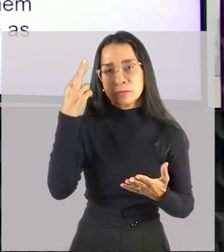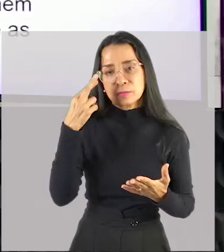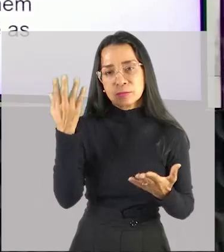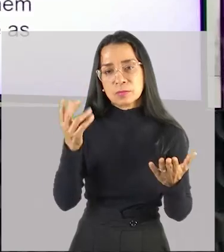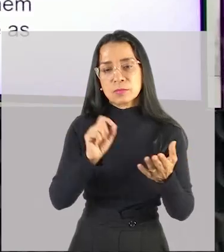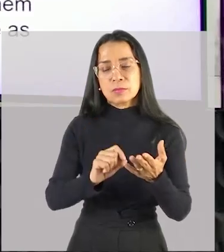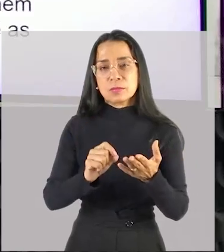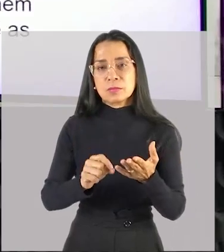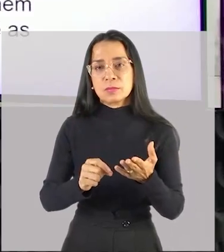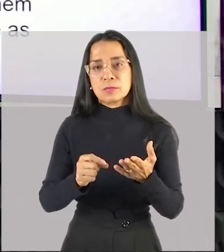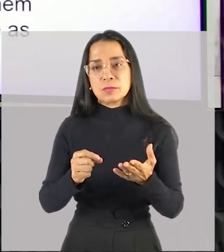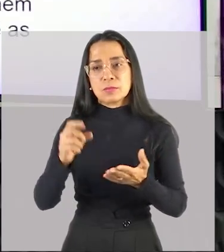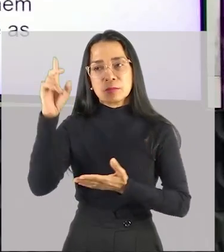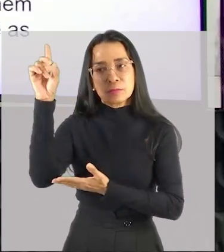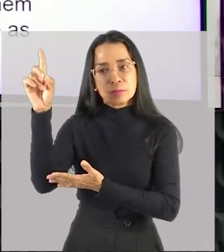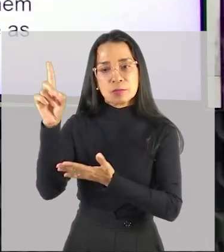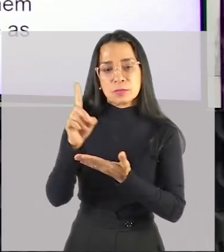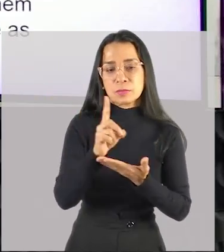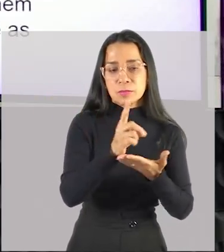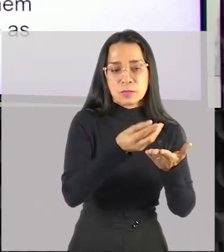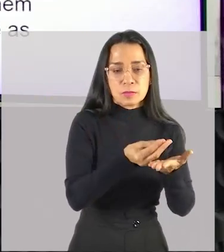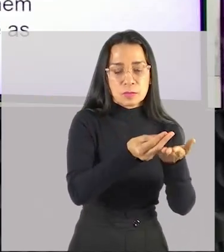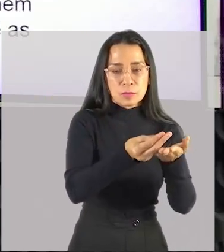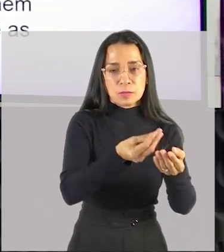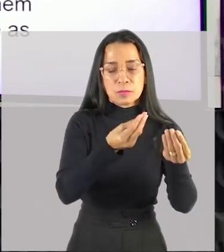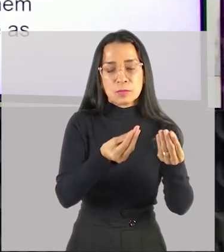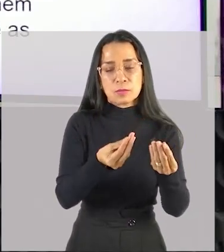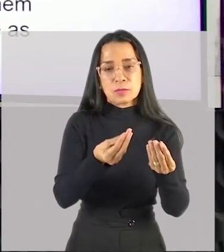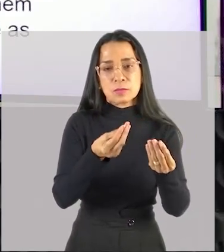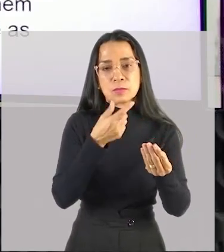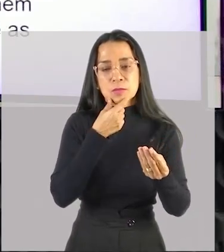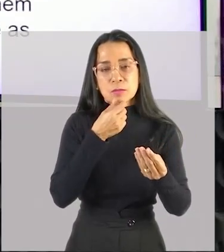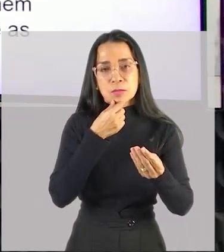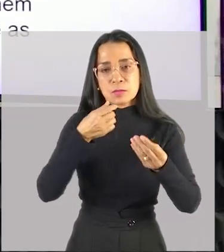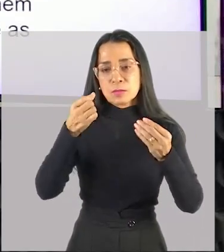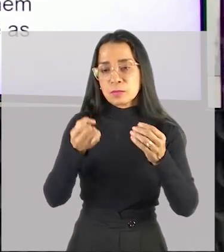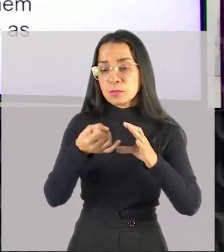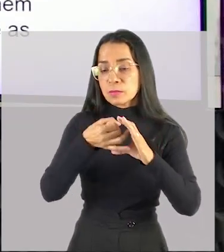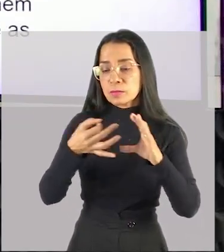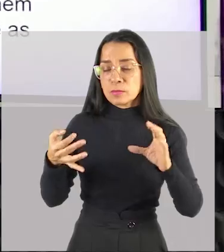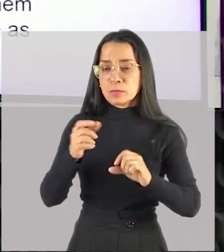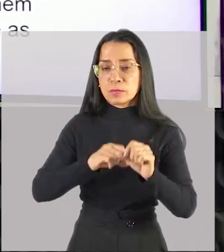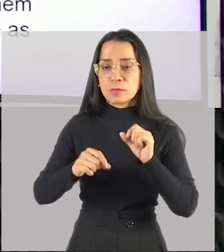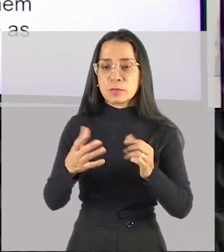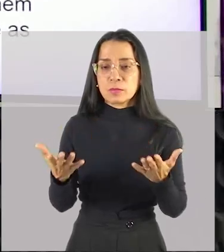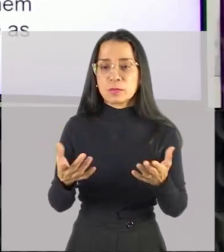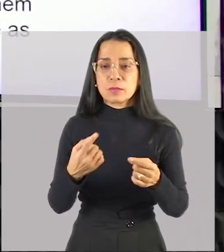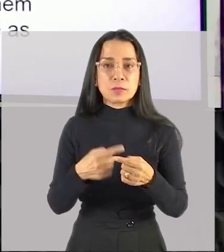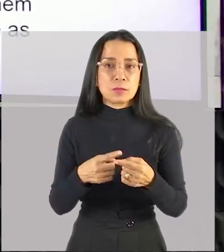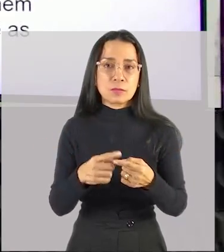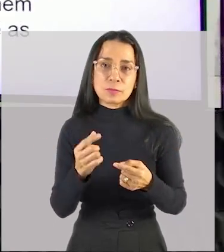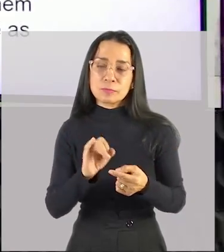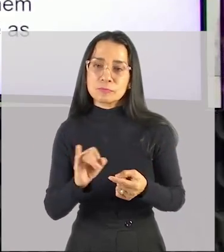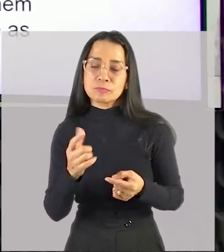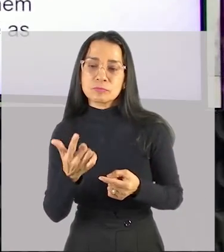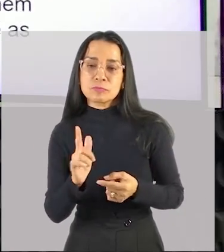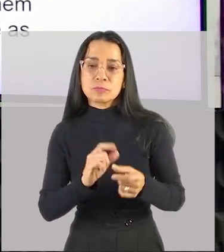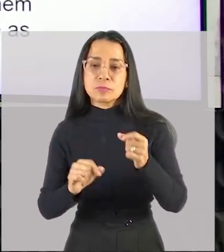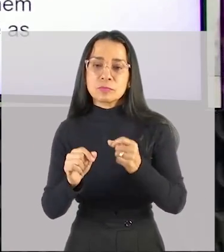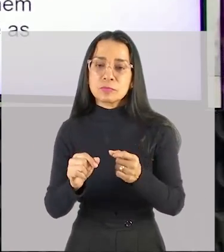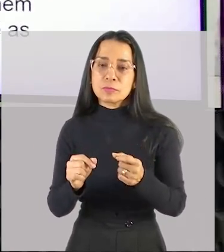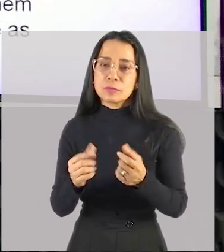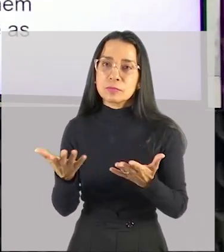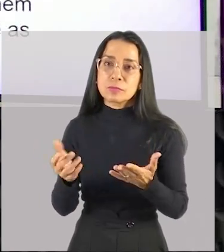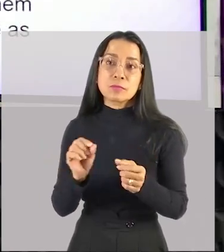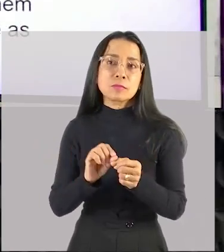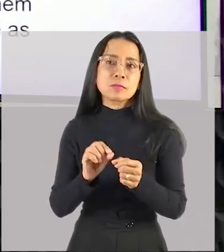pela qual Deus deu ao homem esta característica, pois sem ela não poderia viver e agir corretamente. O que é agir corretamente aqui? É